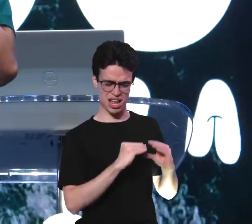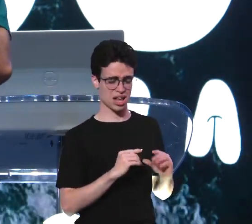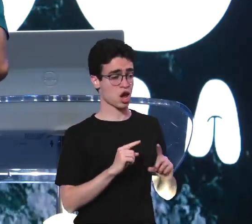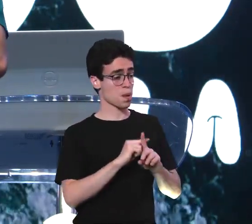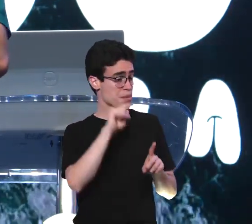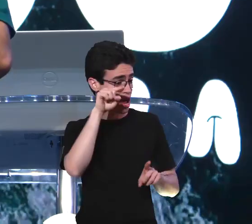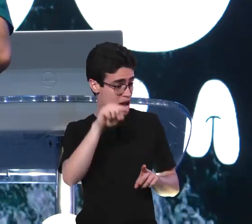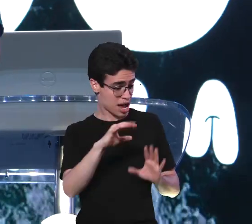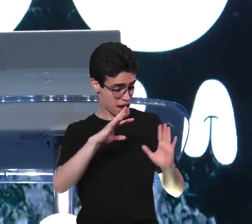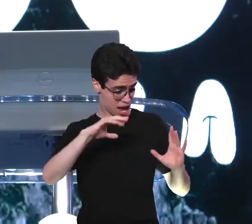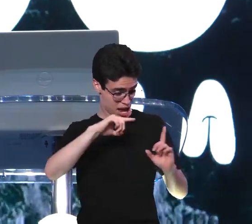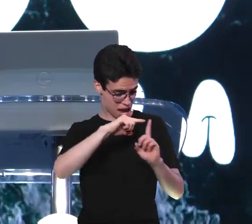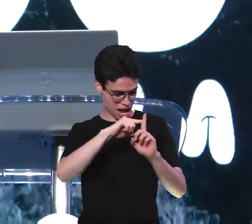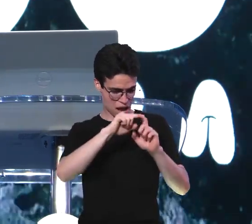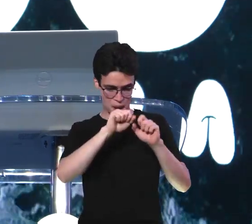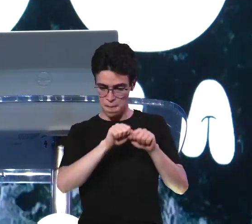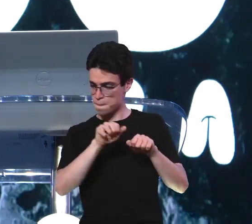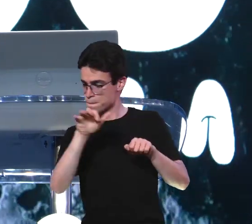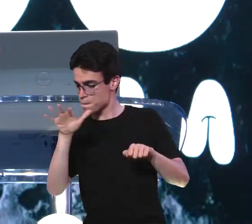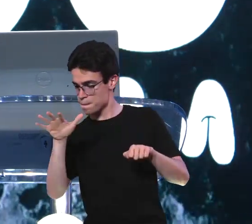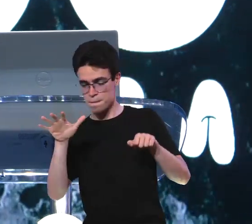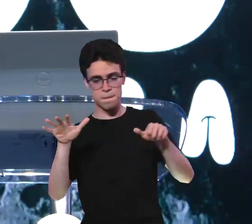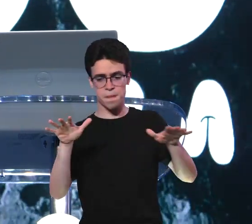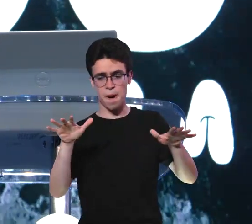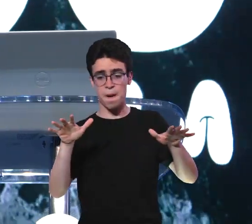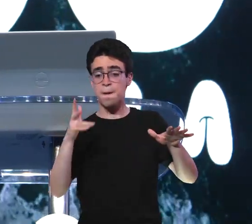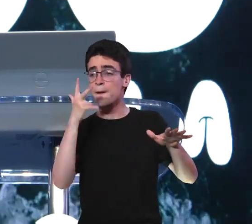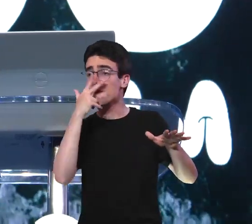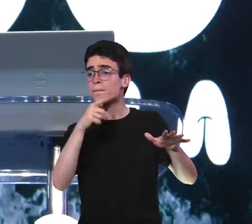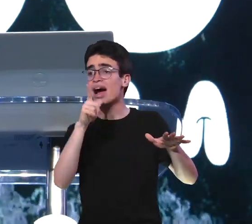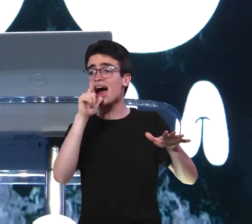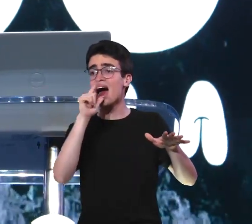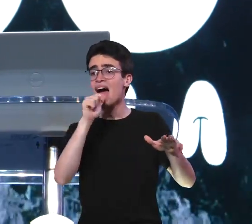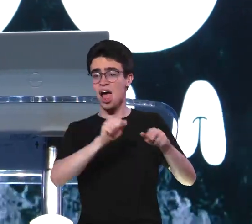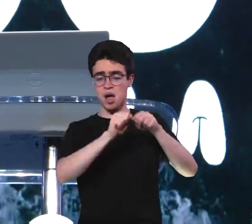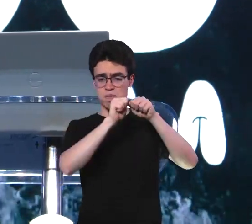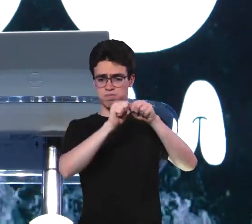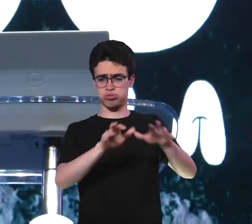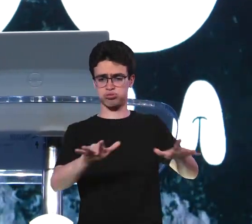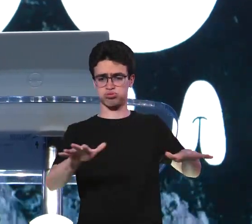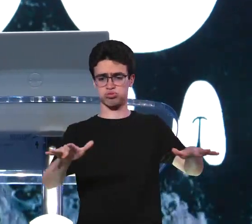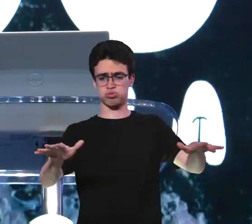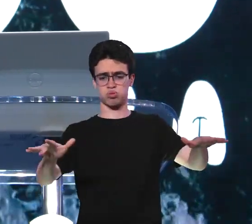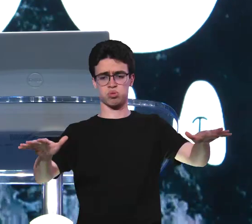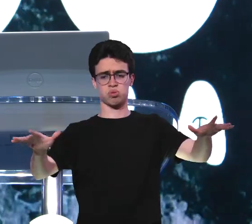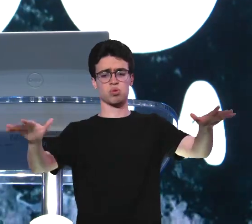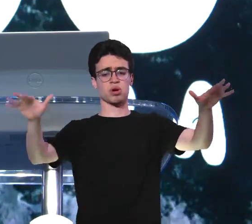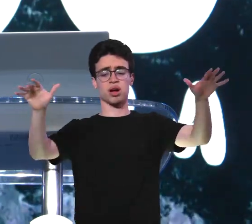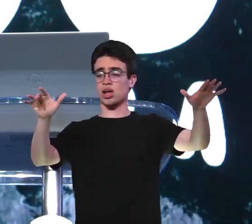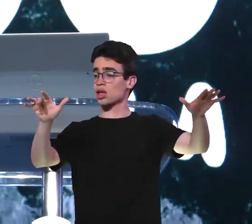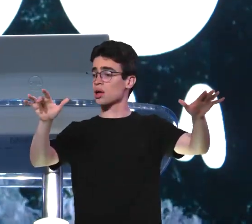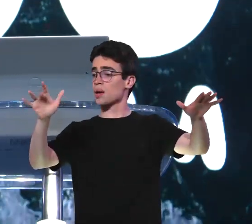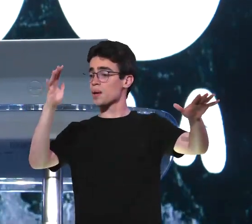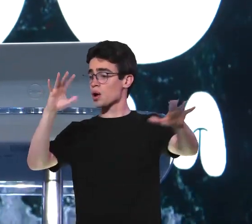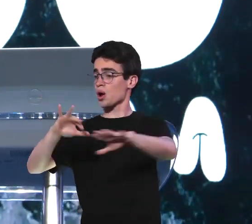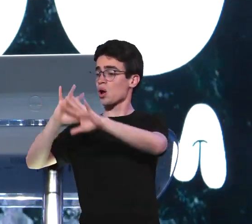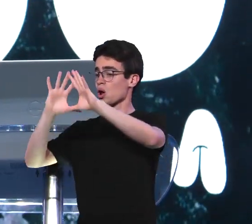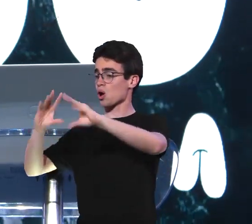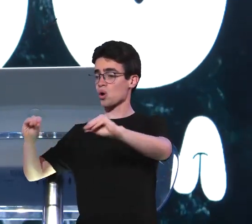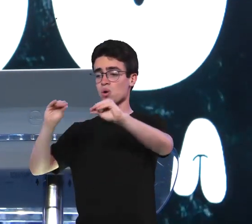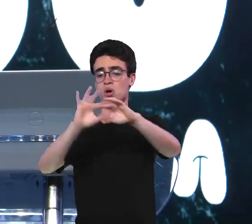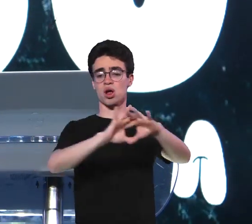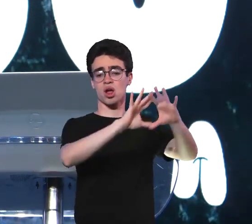saíam do templo, pelas portas do templo, como um rio, e por onde eles passavam, as pessoas eram curadas,